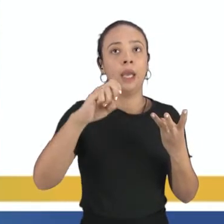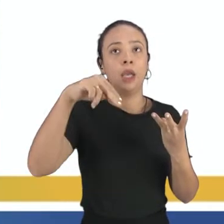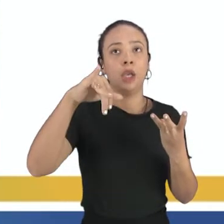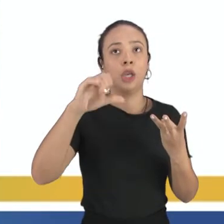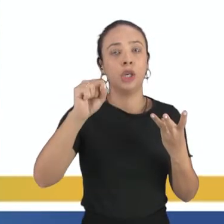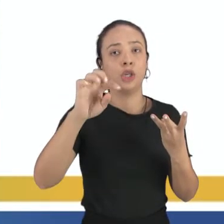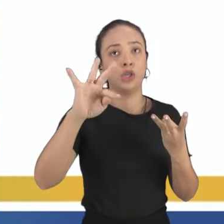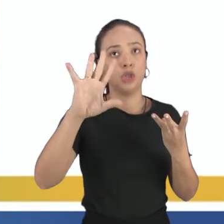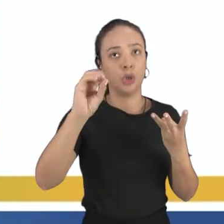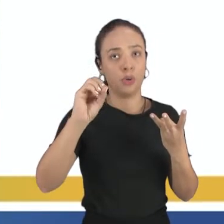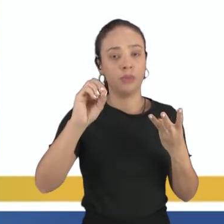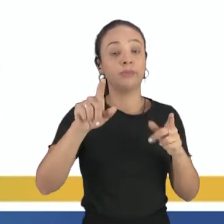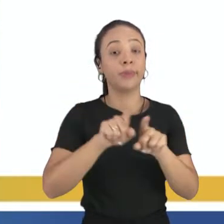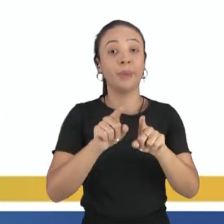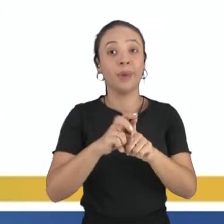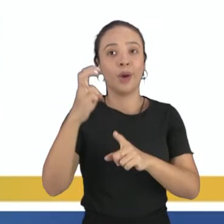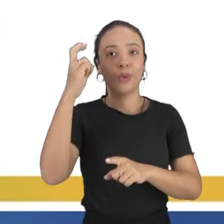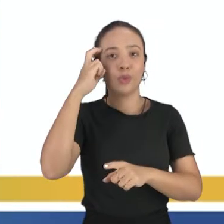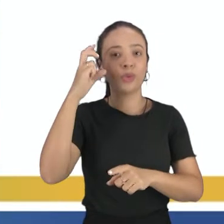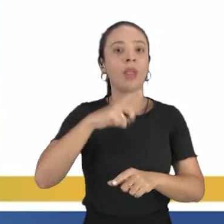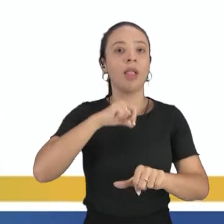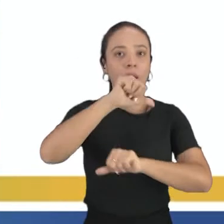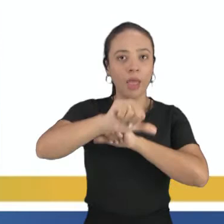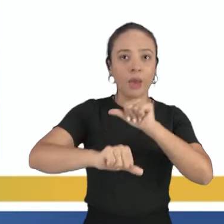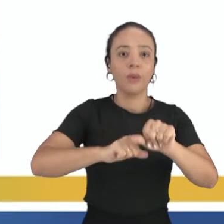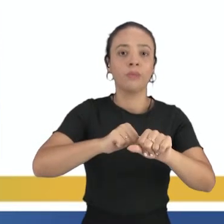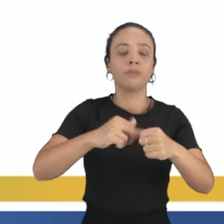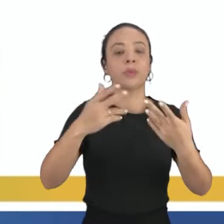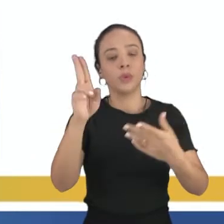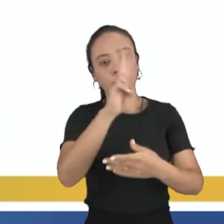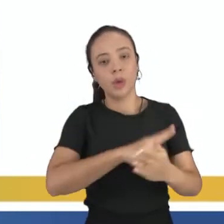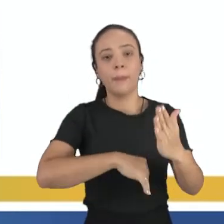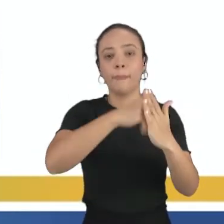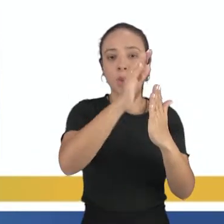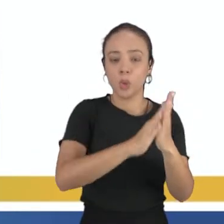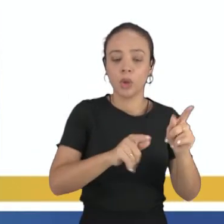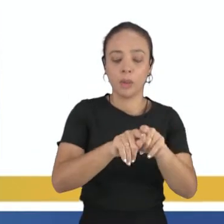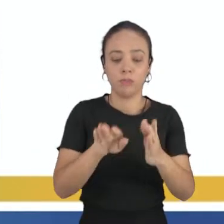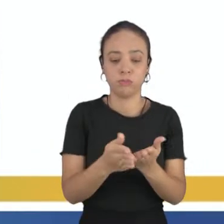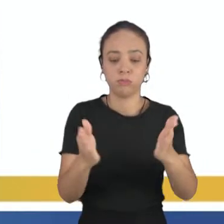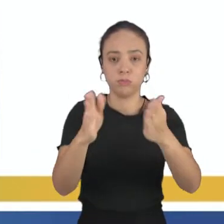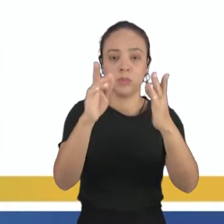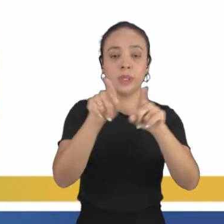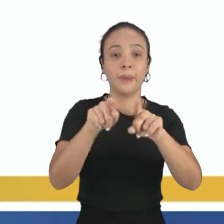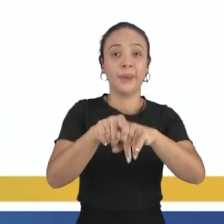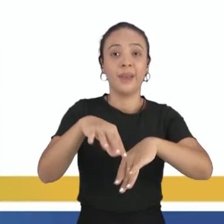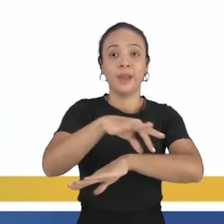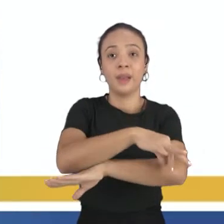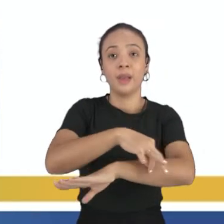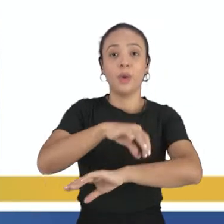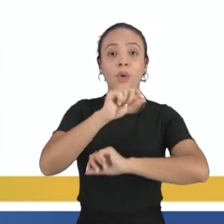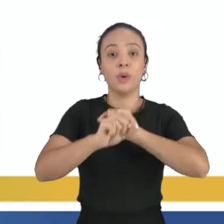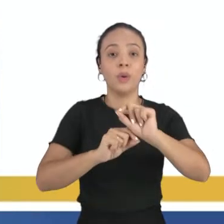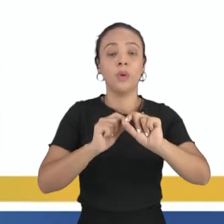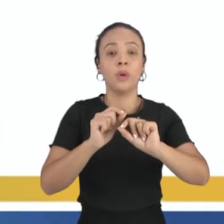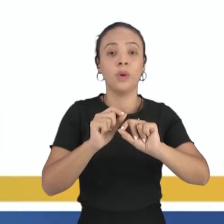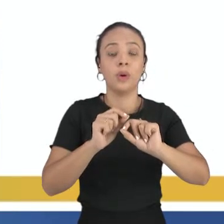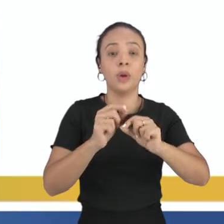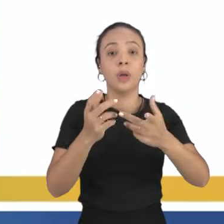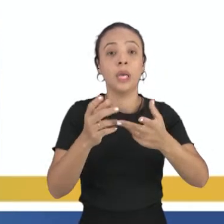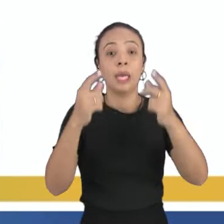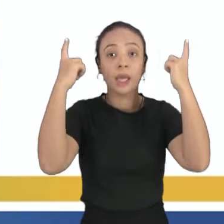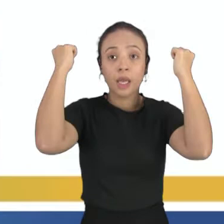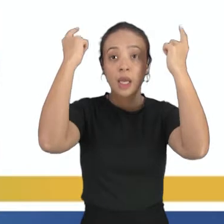a própria estrutura social. Foi por meio da pintura, escultura e arquitetura que os gregos expressaram